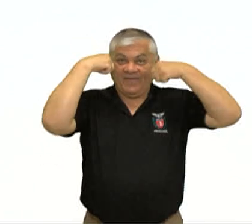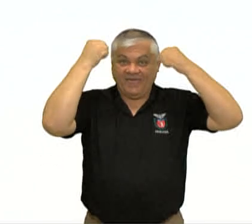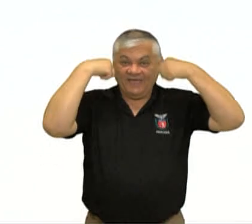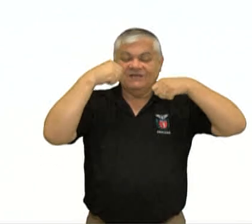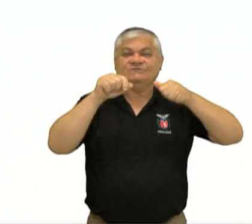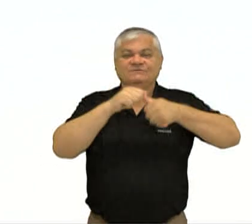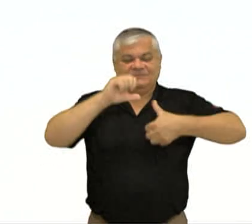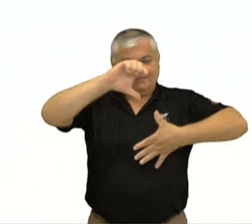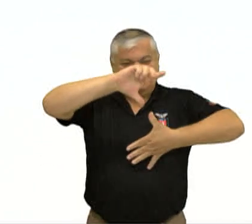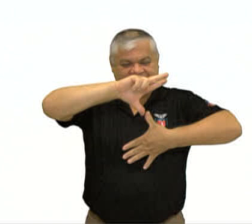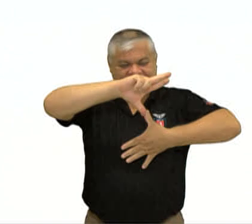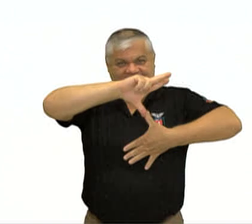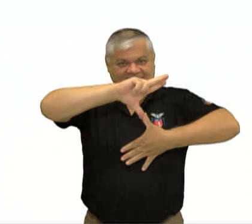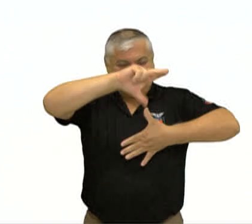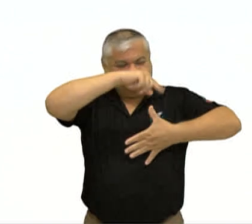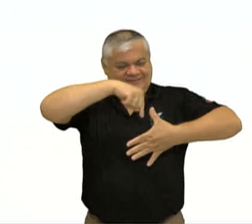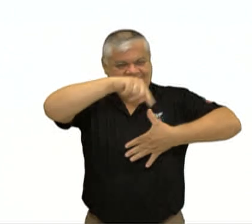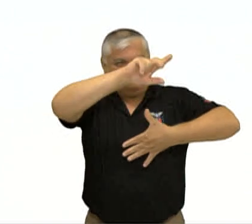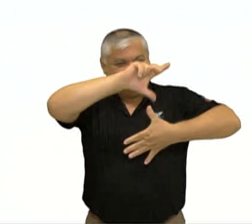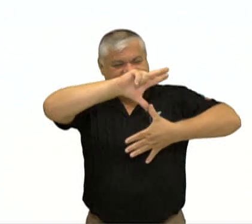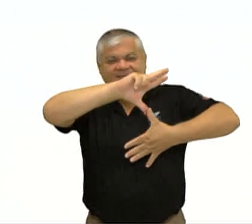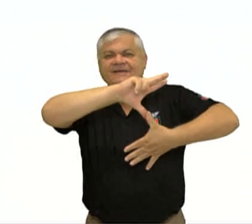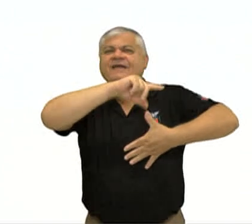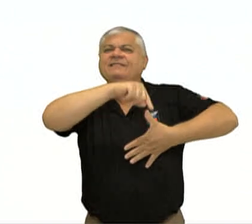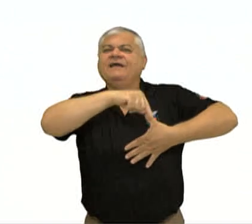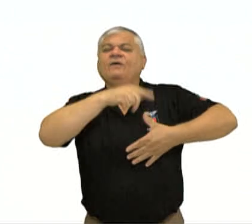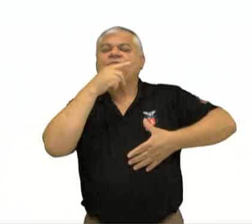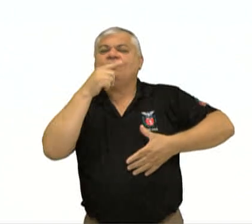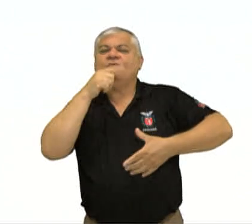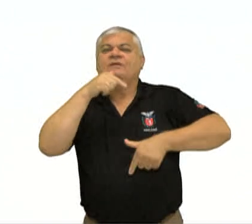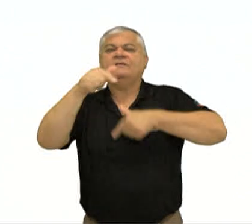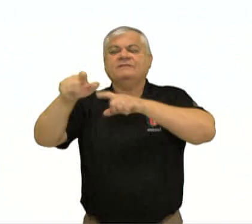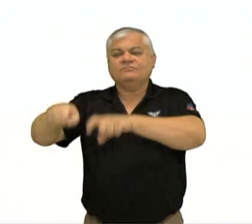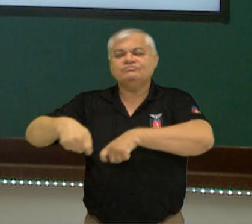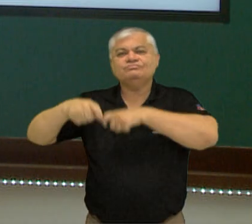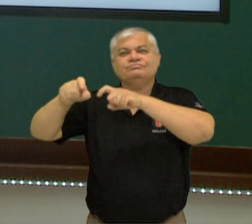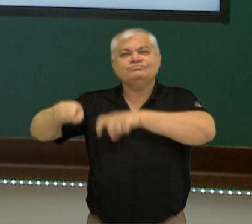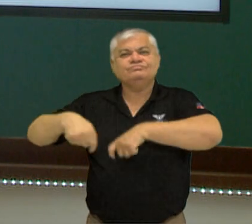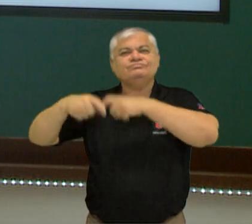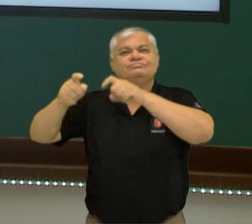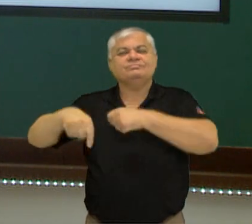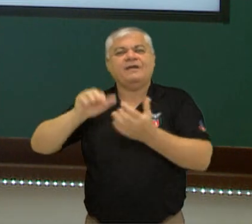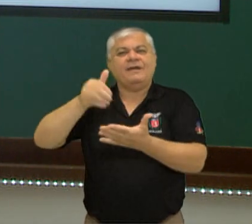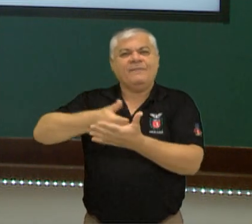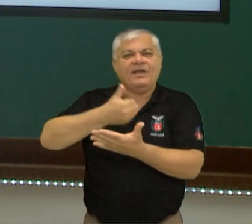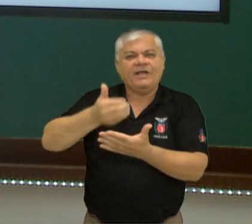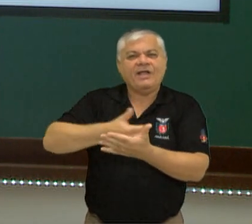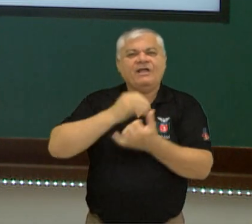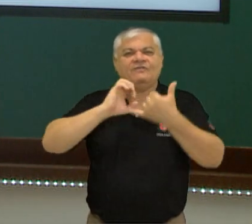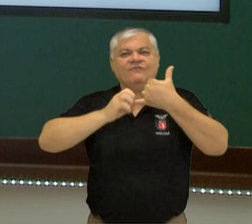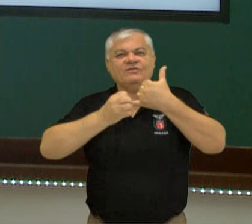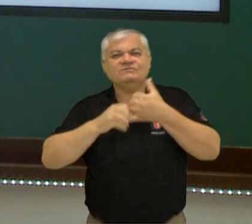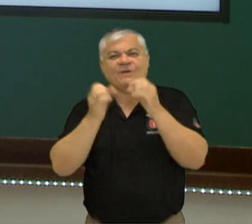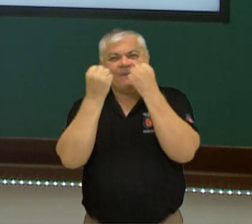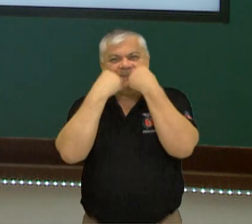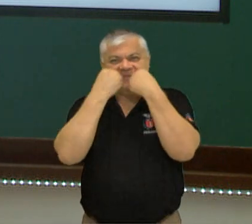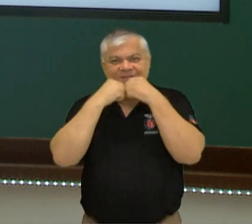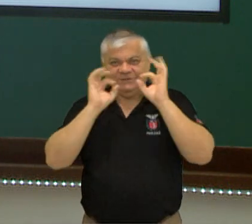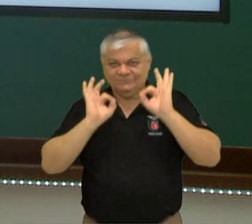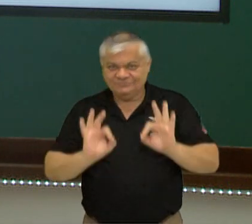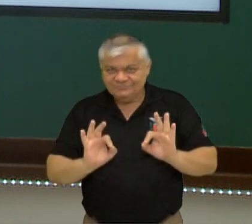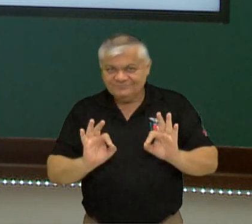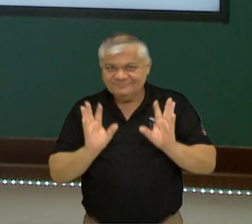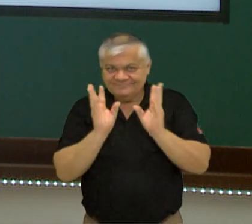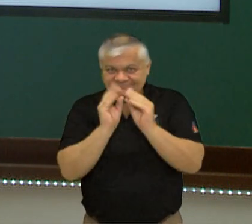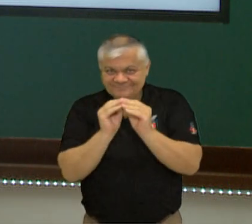América Central. A base da economia dos astecas era a agricultura, né? Como o abacate, o feijão e o milho. Falamos sobre